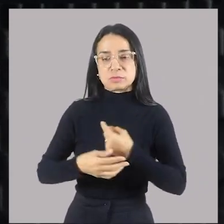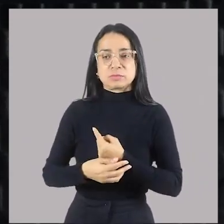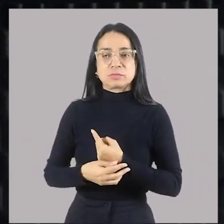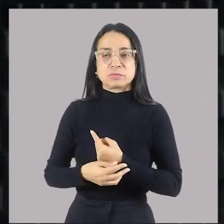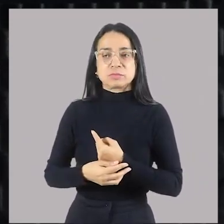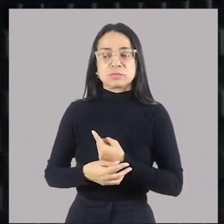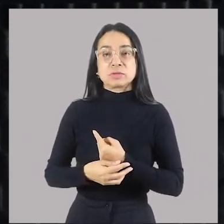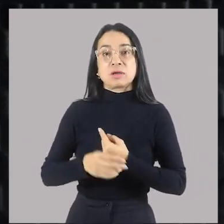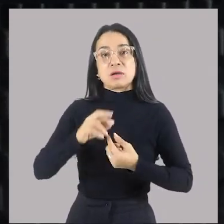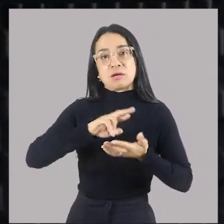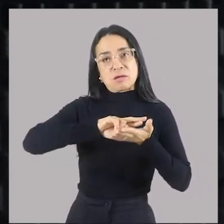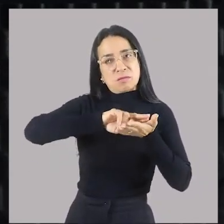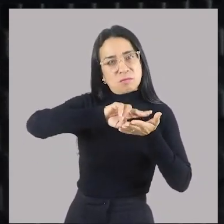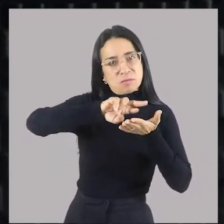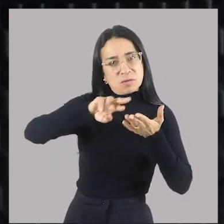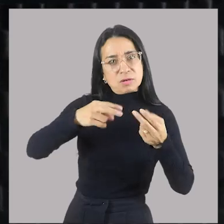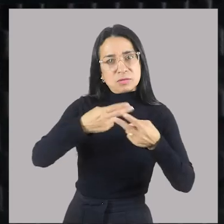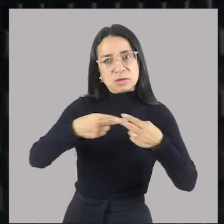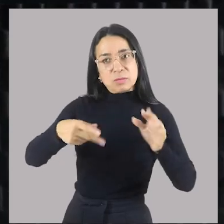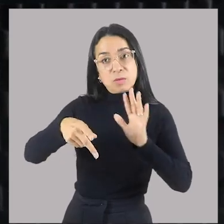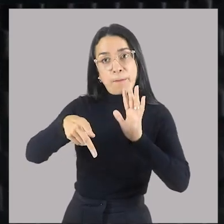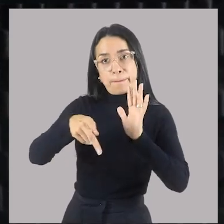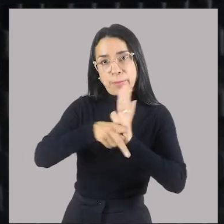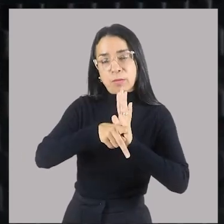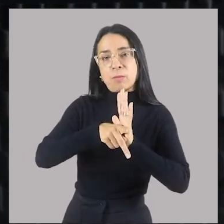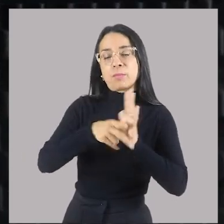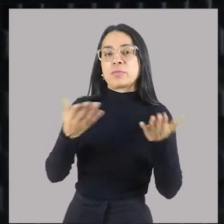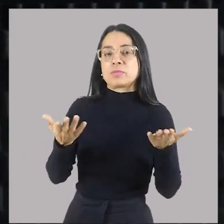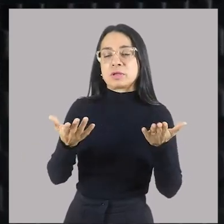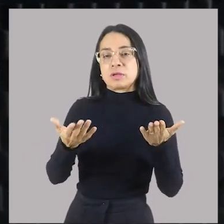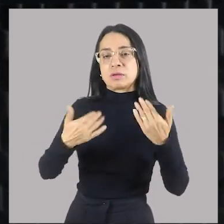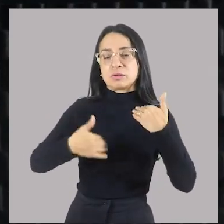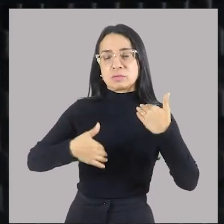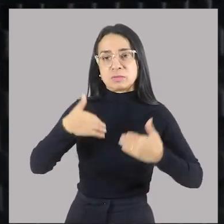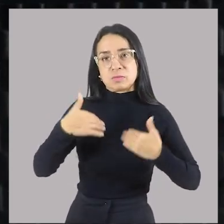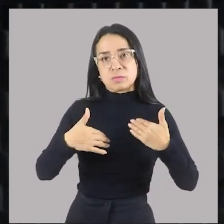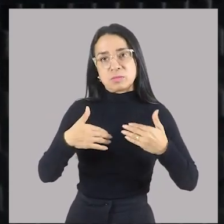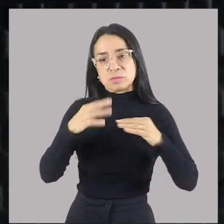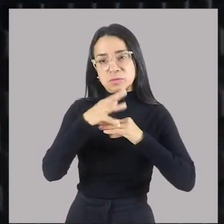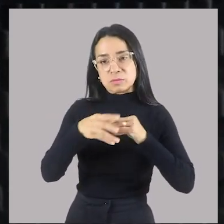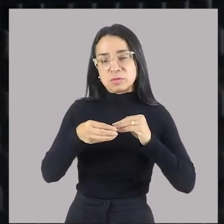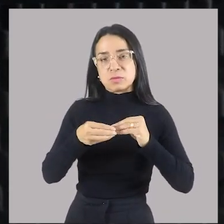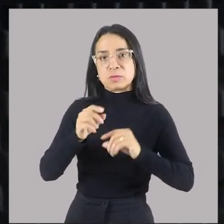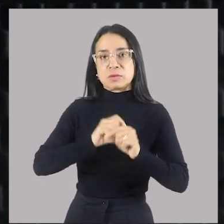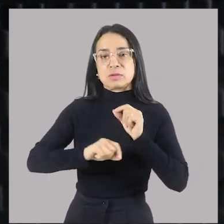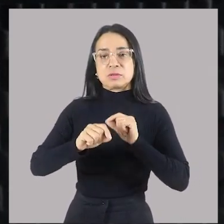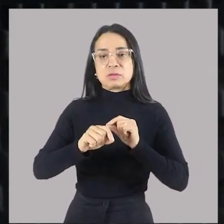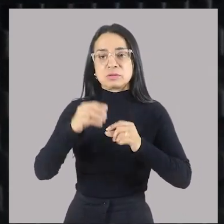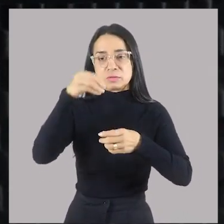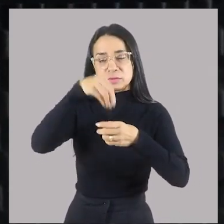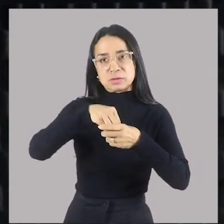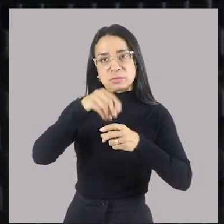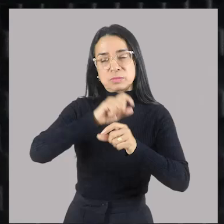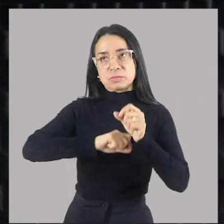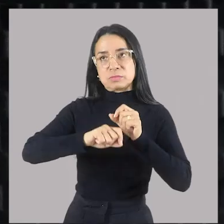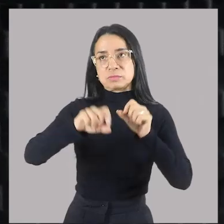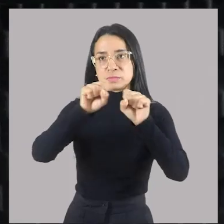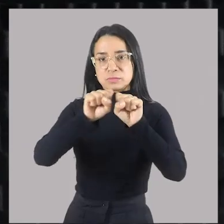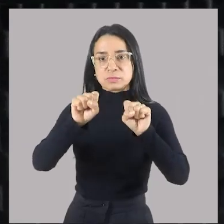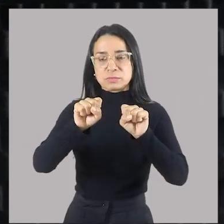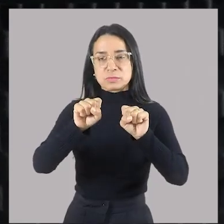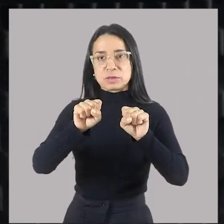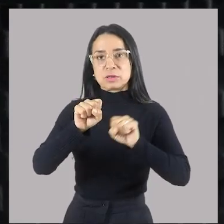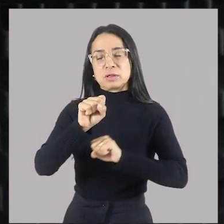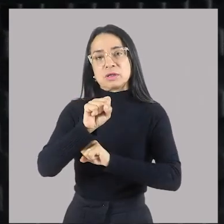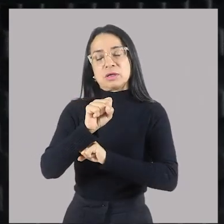o osteoblastos e o osteócitos. São os componentes que fazem parte desse